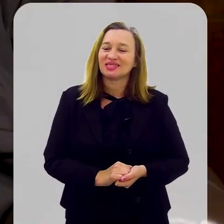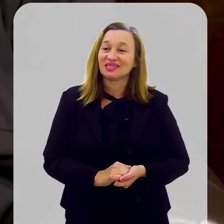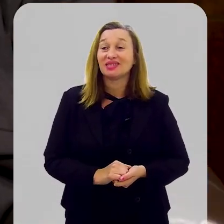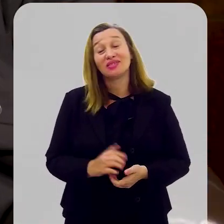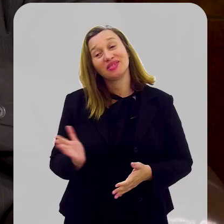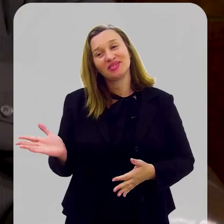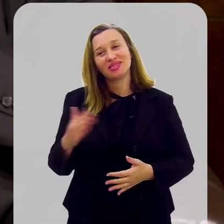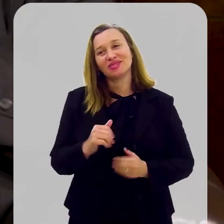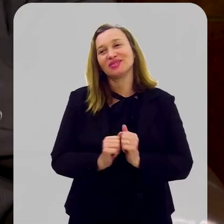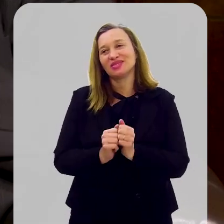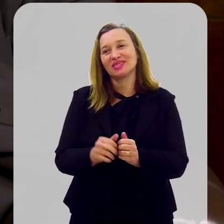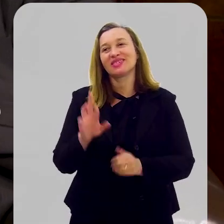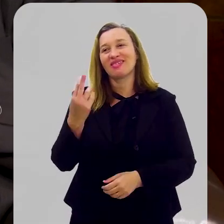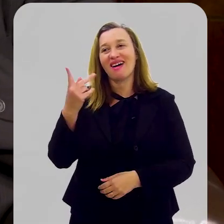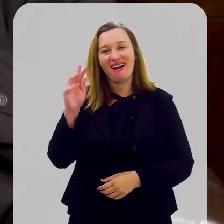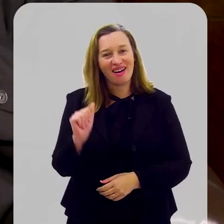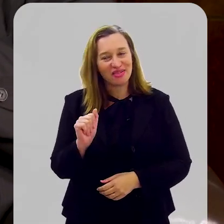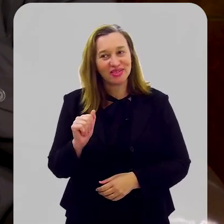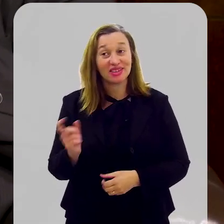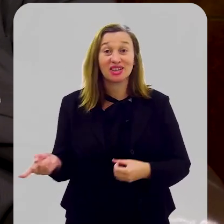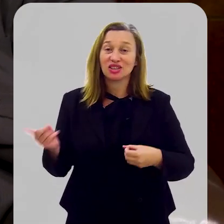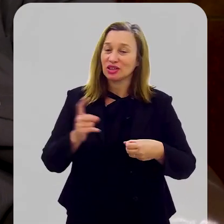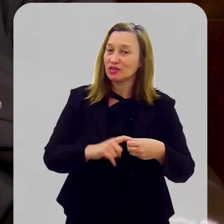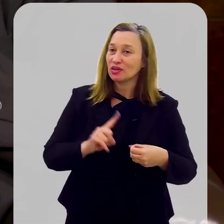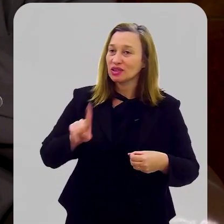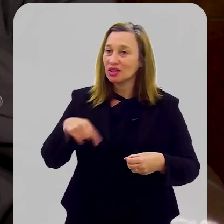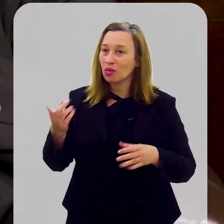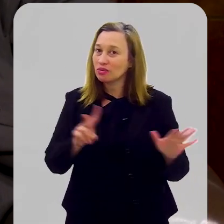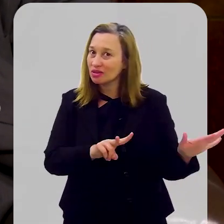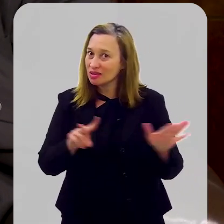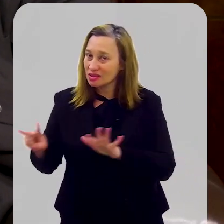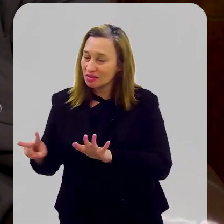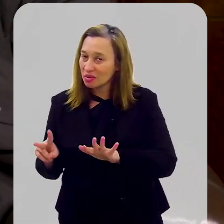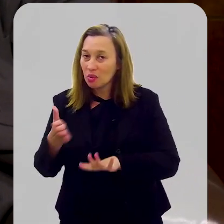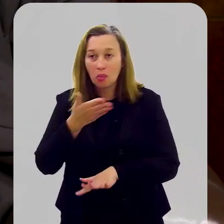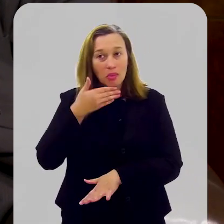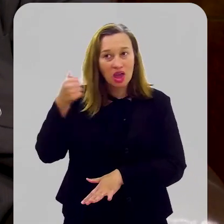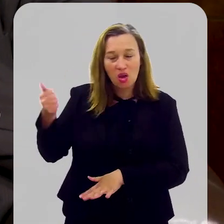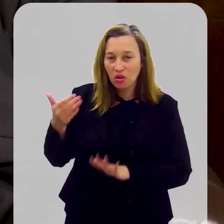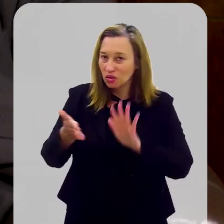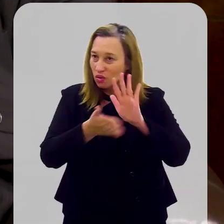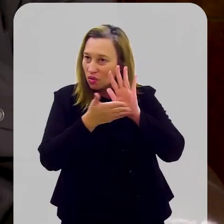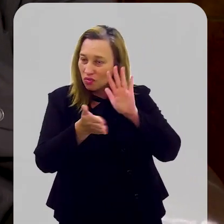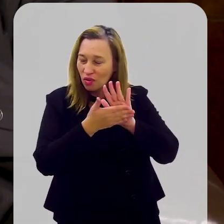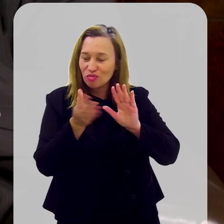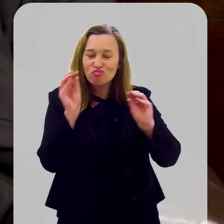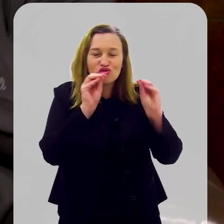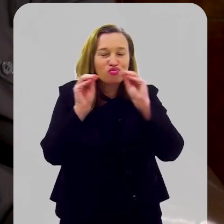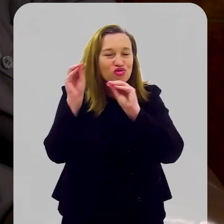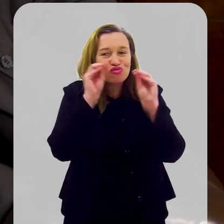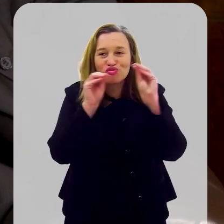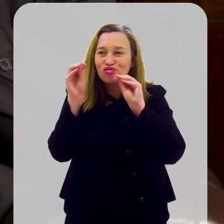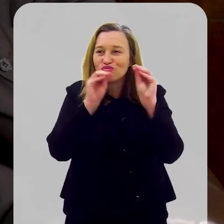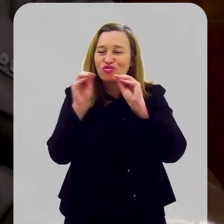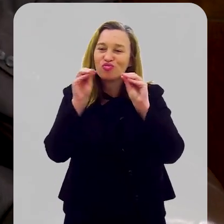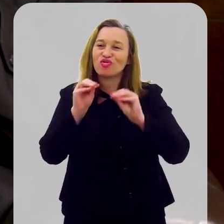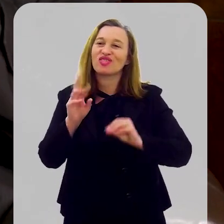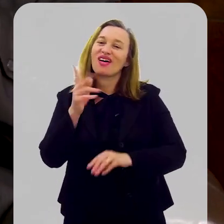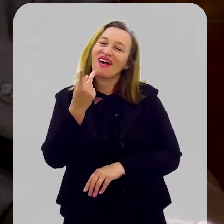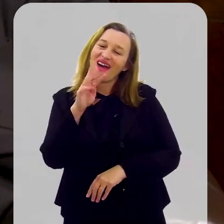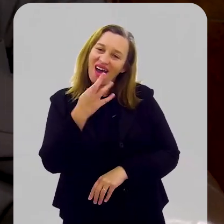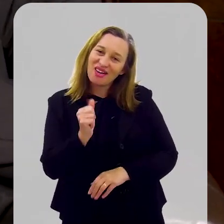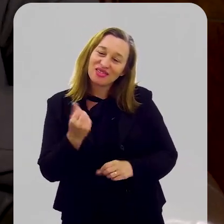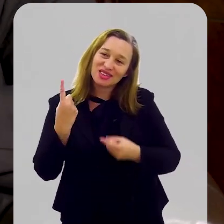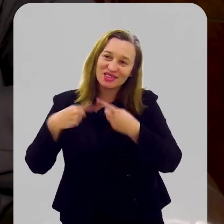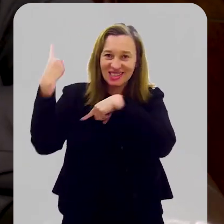vamos ficar com a Rafa. E a gente volta na próxima semana com o melhor do louvor. Beijo no